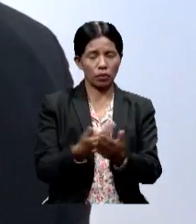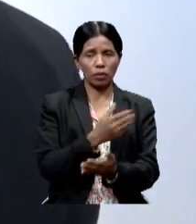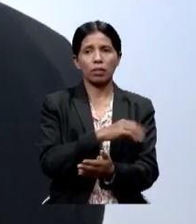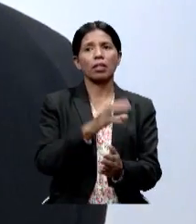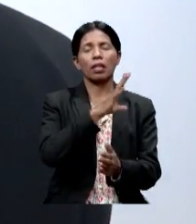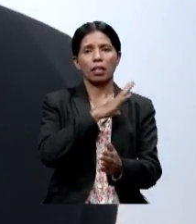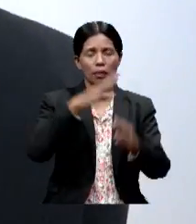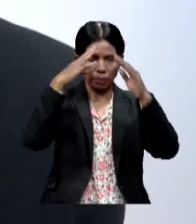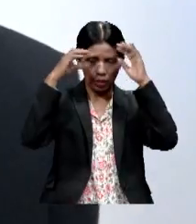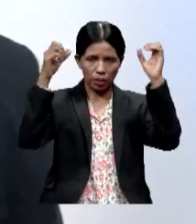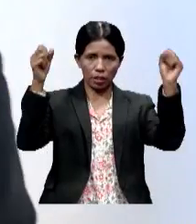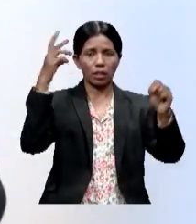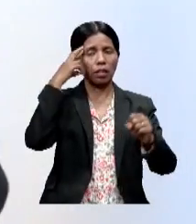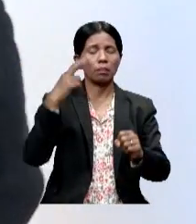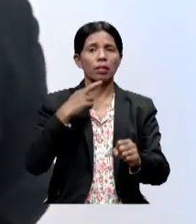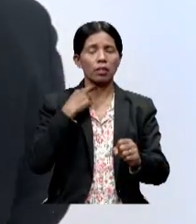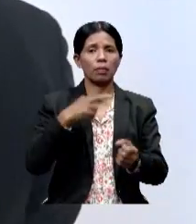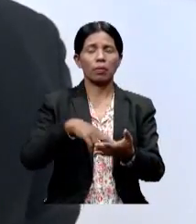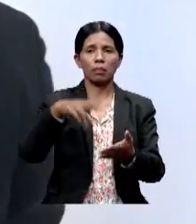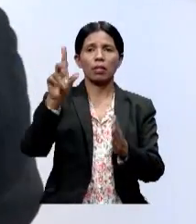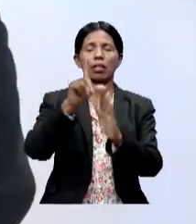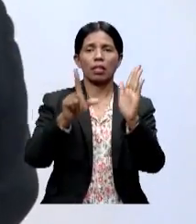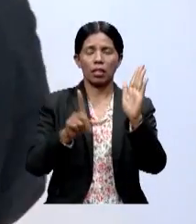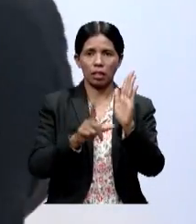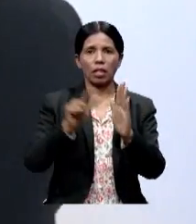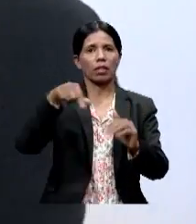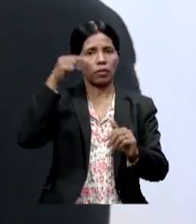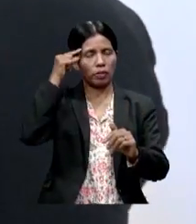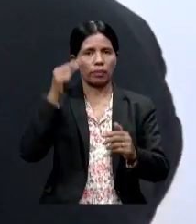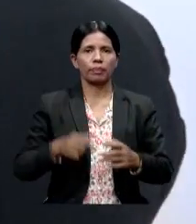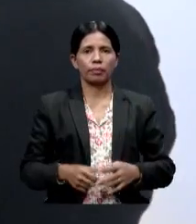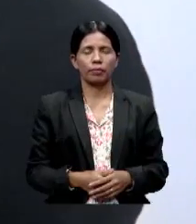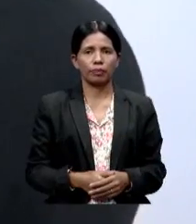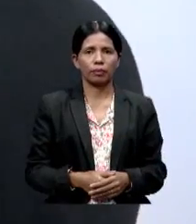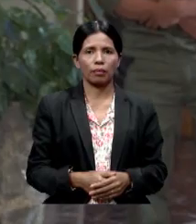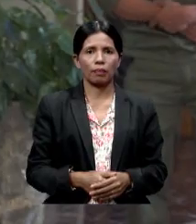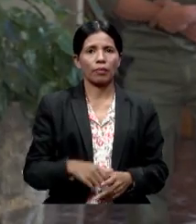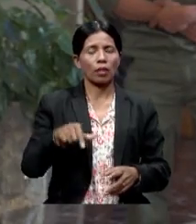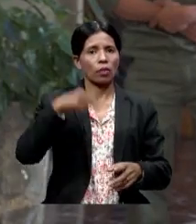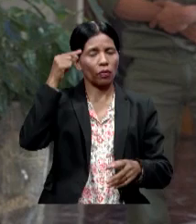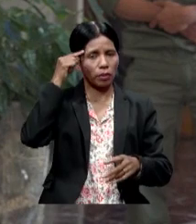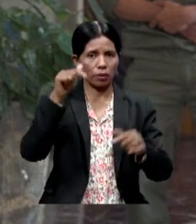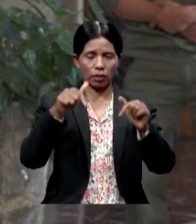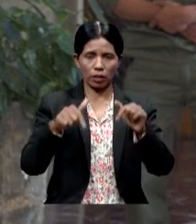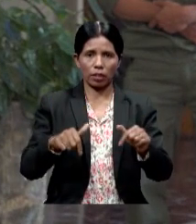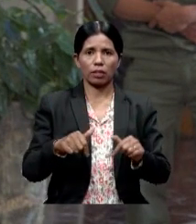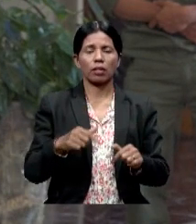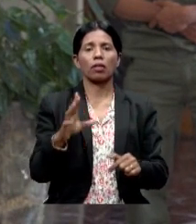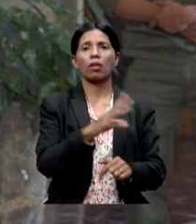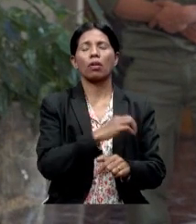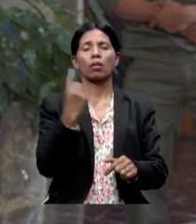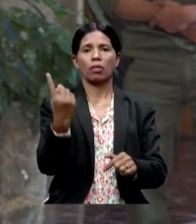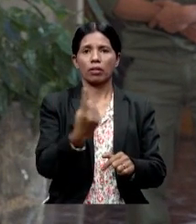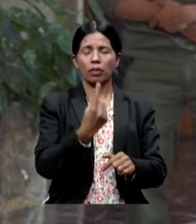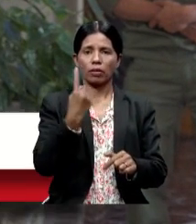da República José Ramos Horta promulga lei orgânica governo Nian. Governo idané só legal